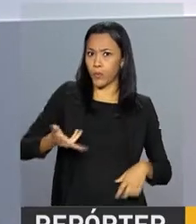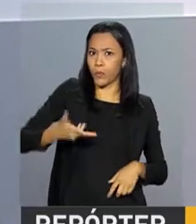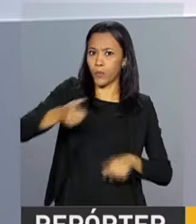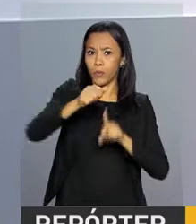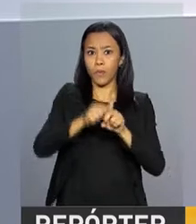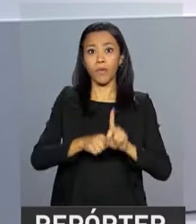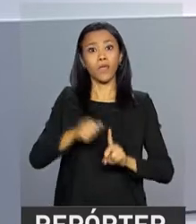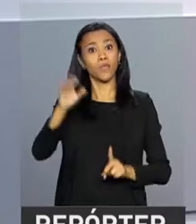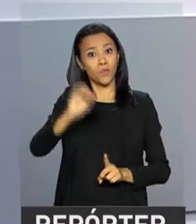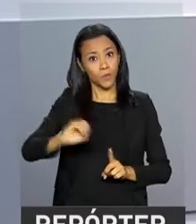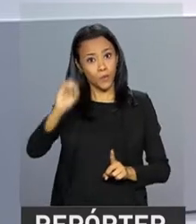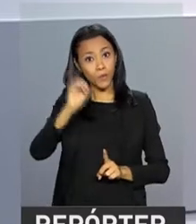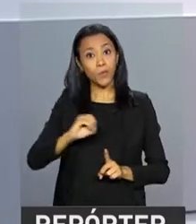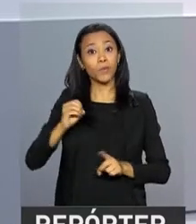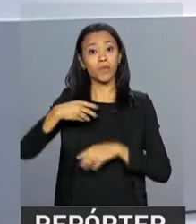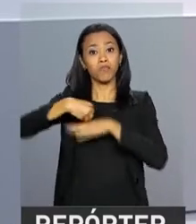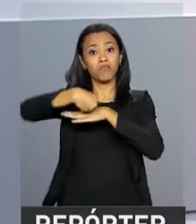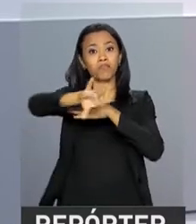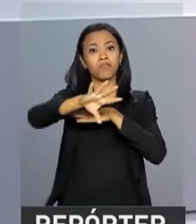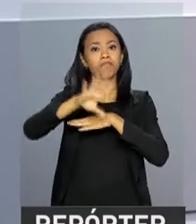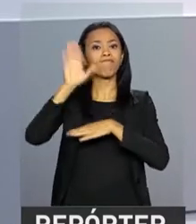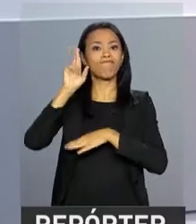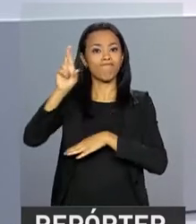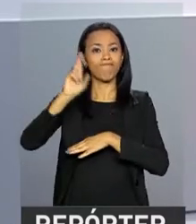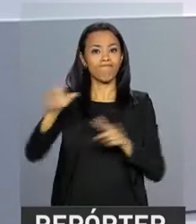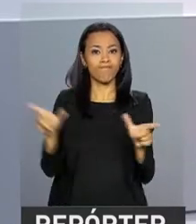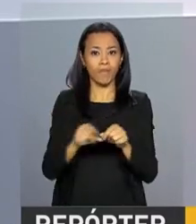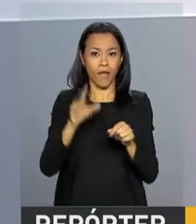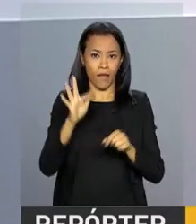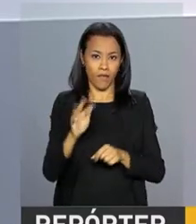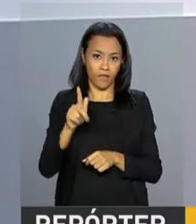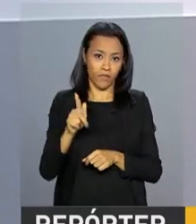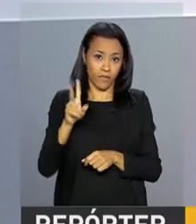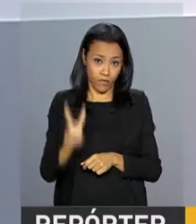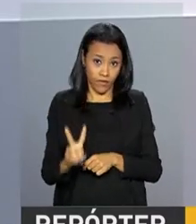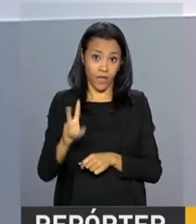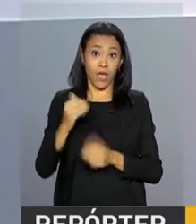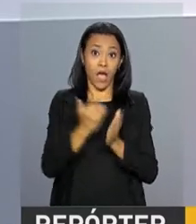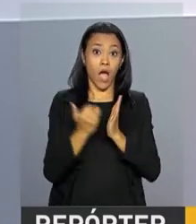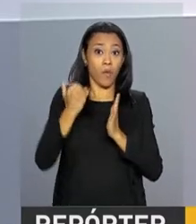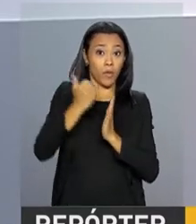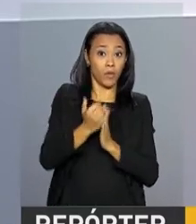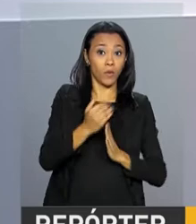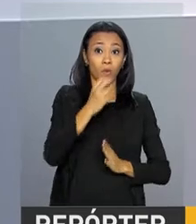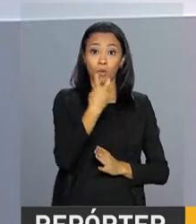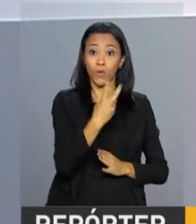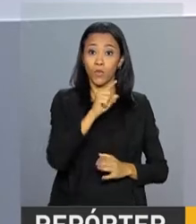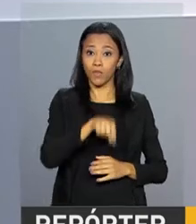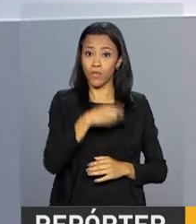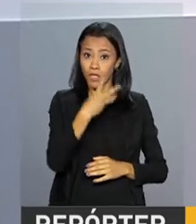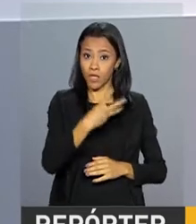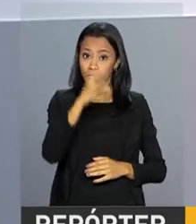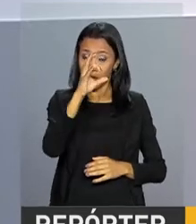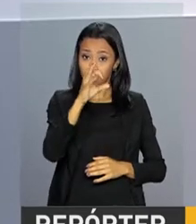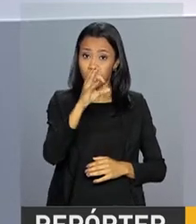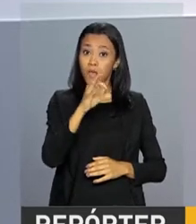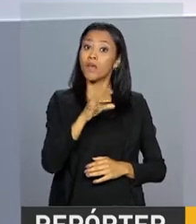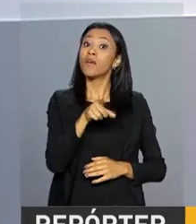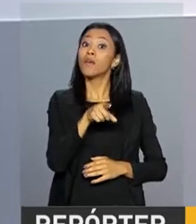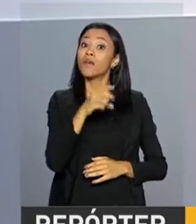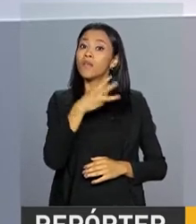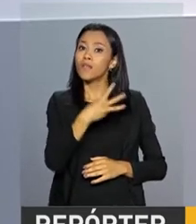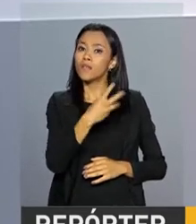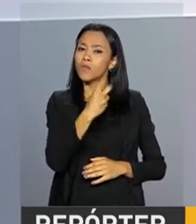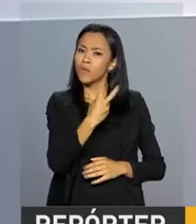dados da fundação getúlio vargas o indicador antecedente de emprego avançou 2,3 pontos em outubro na comparação com setembro